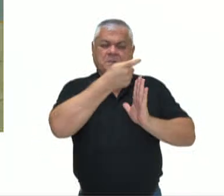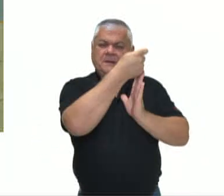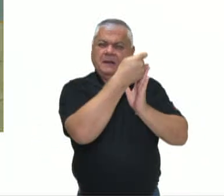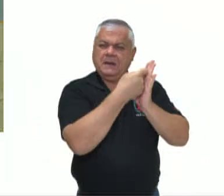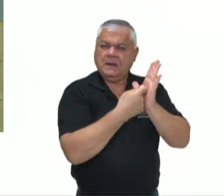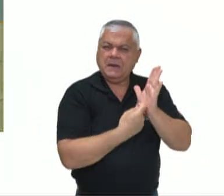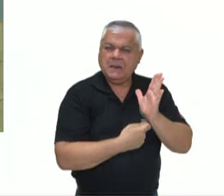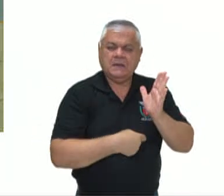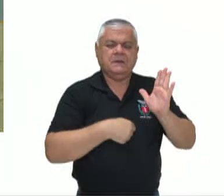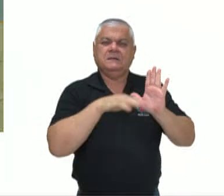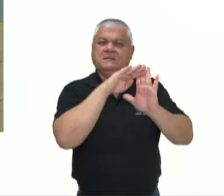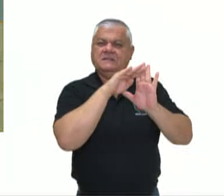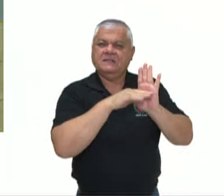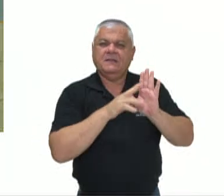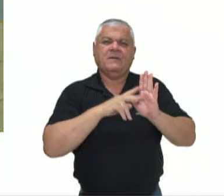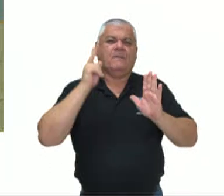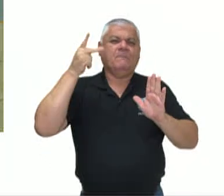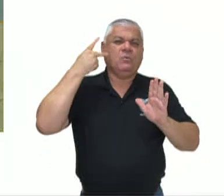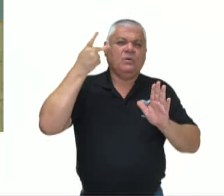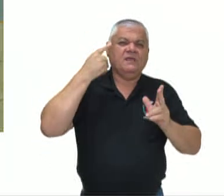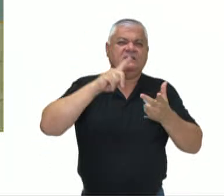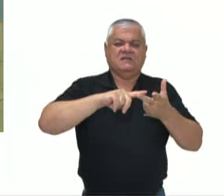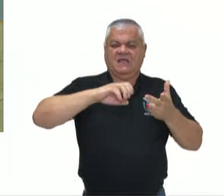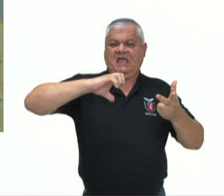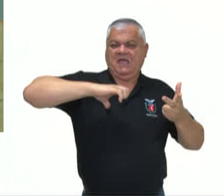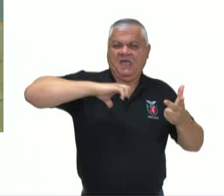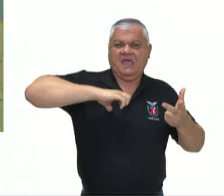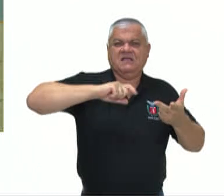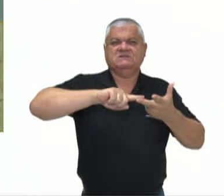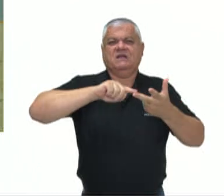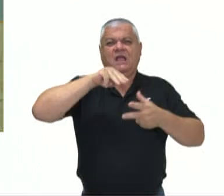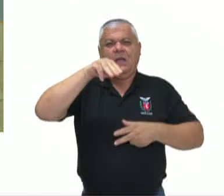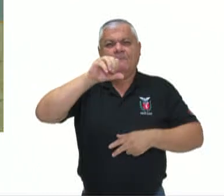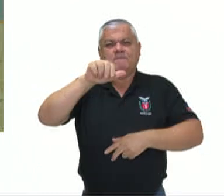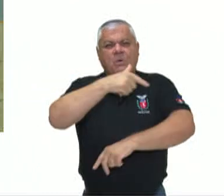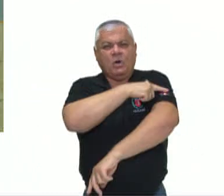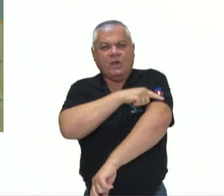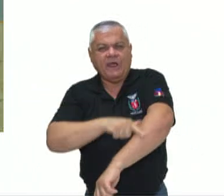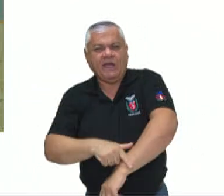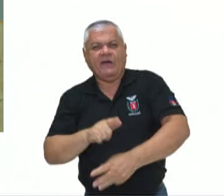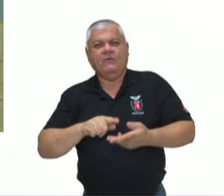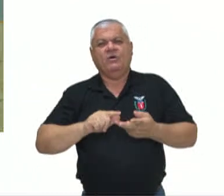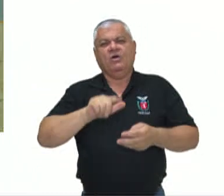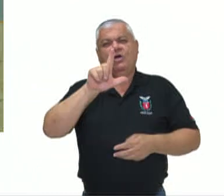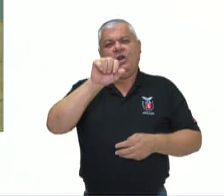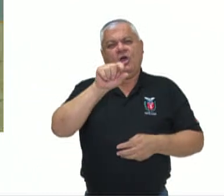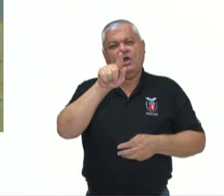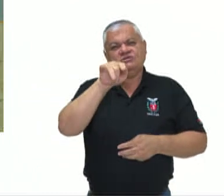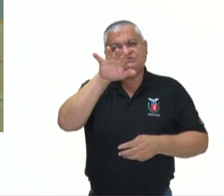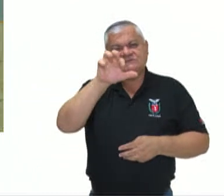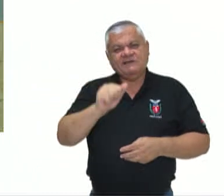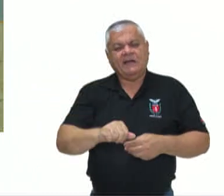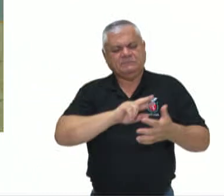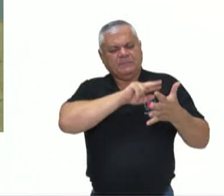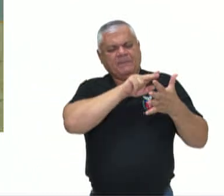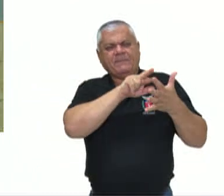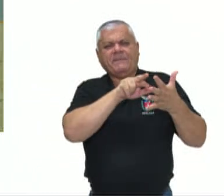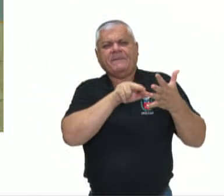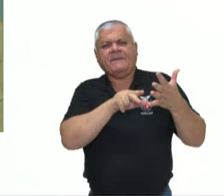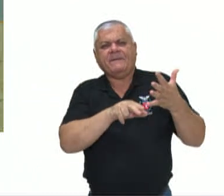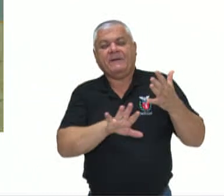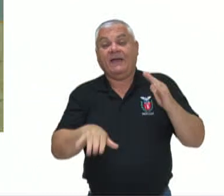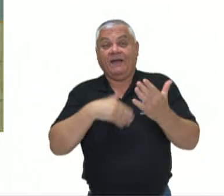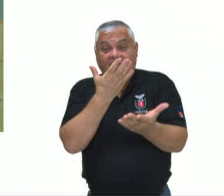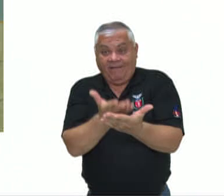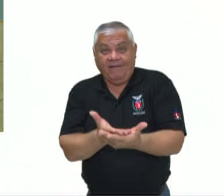política, ética, moral, lógica e outros campos de conhecimento. É referência nessas áreas até os dias